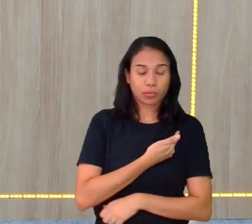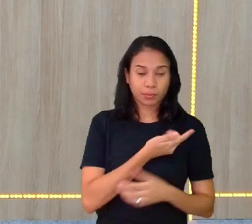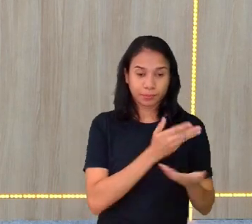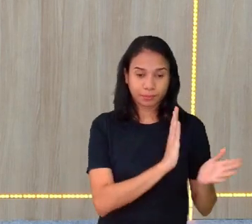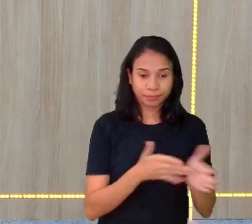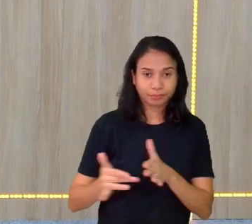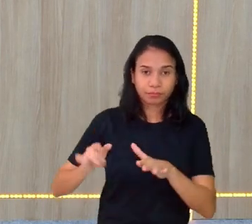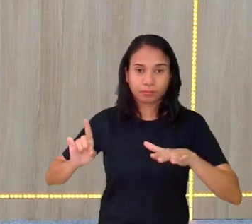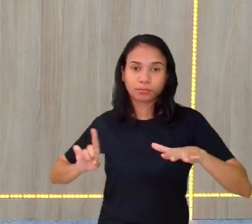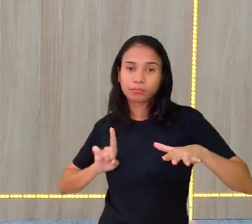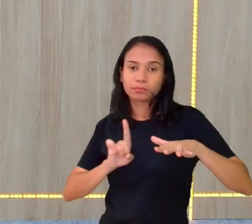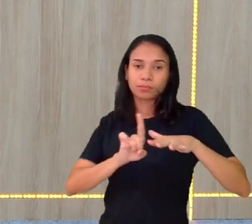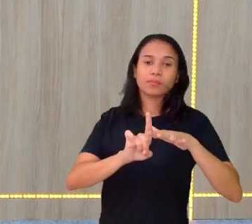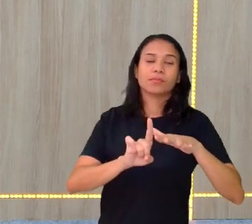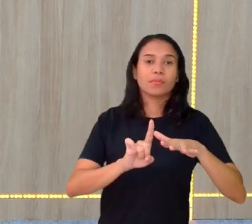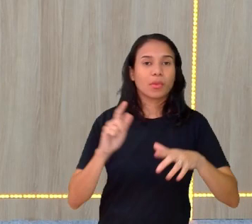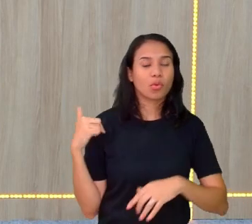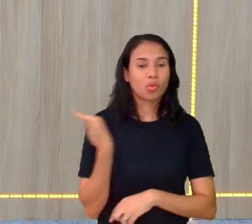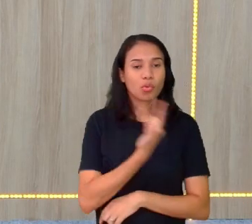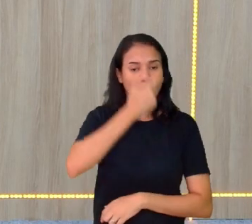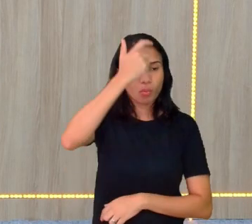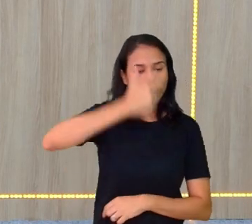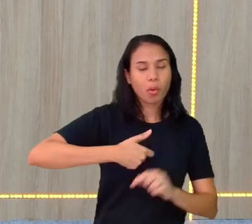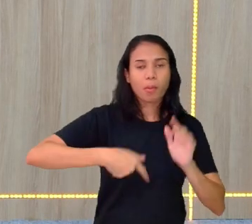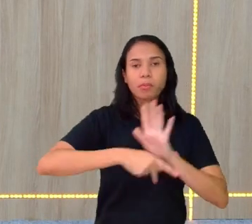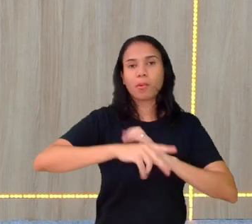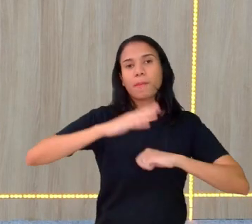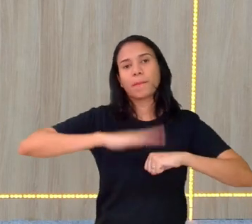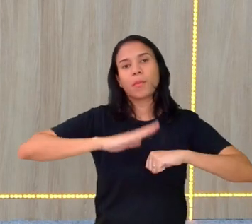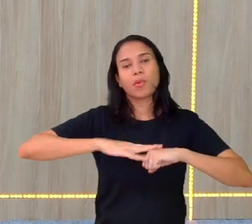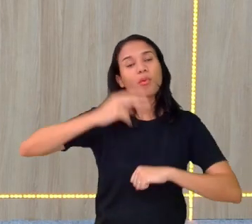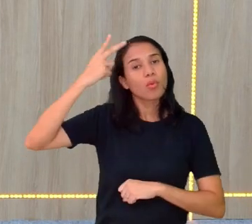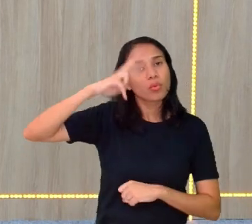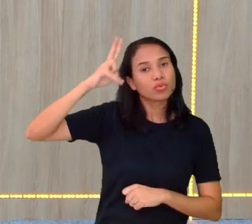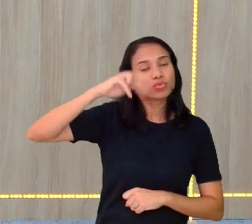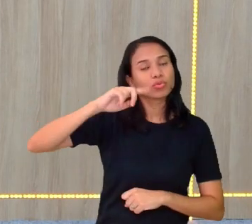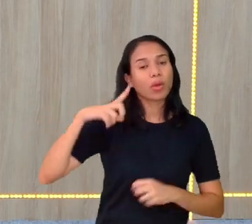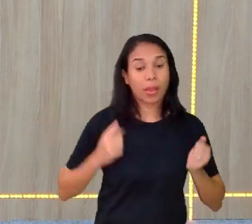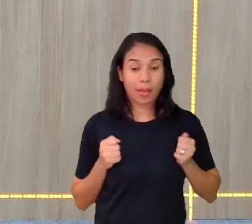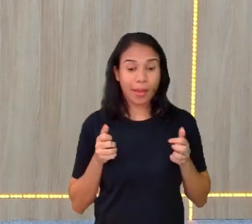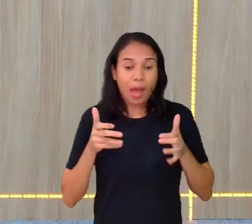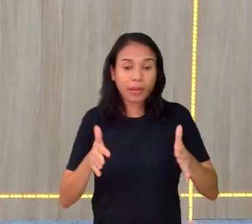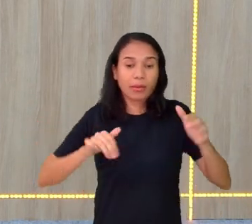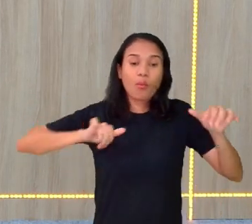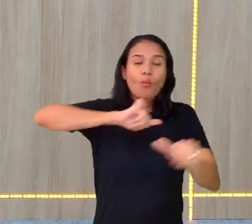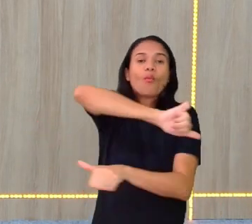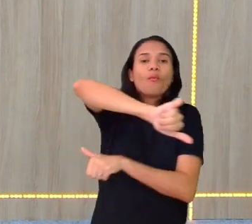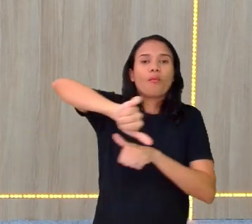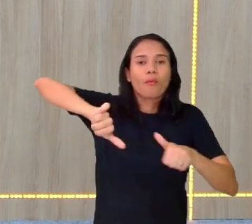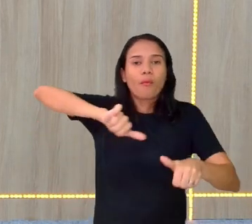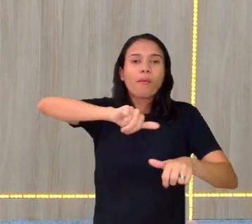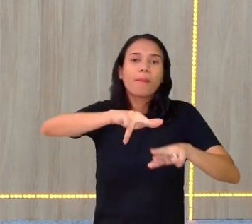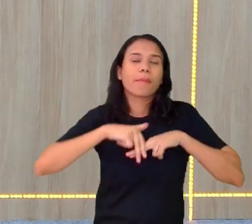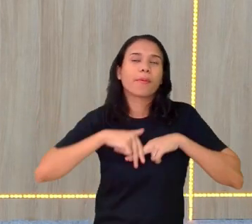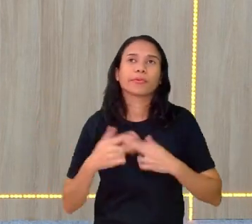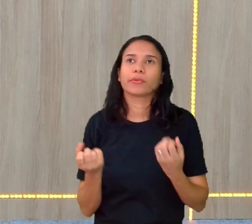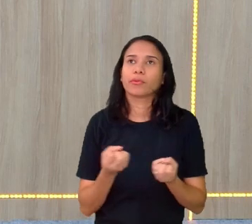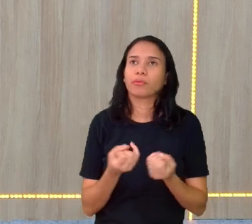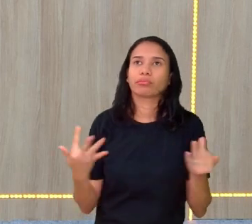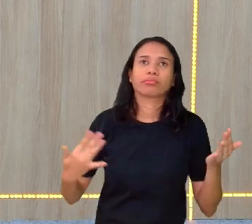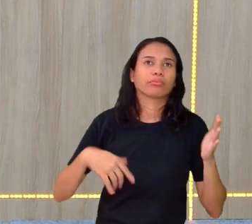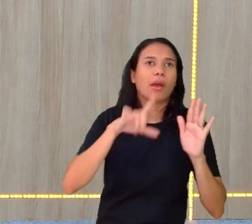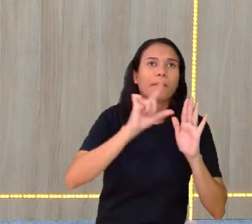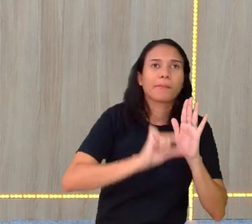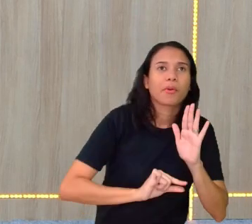processo, né? Que nós somos sujeitos históricos, agente transformador, né? Então, em menor ou em maior